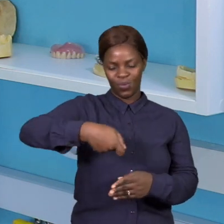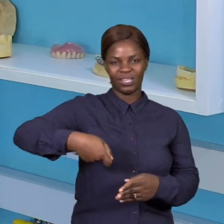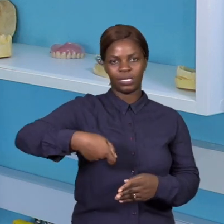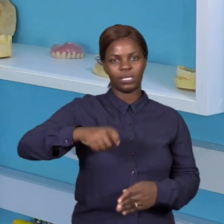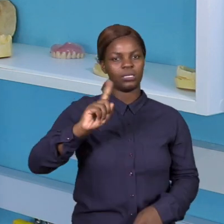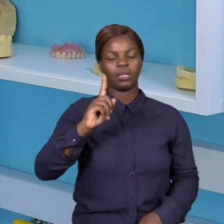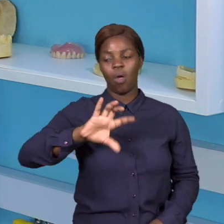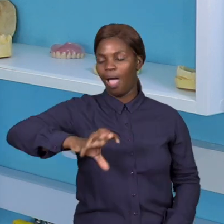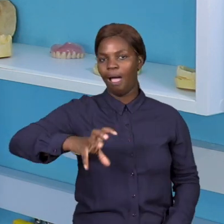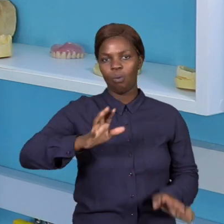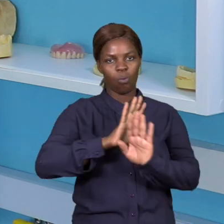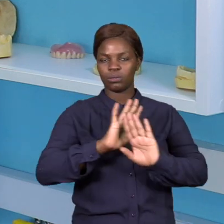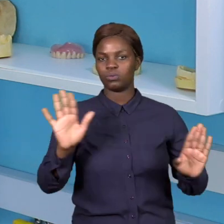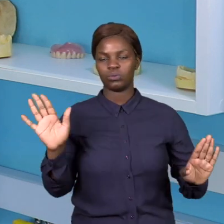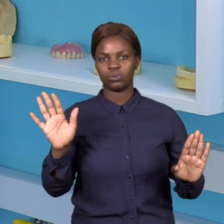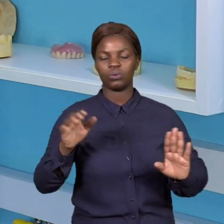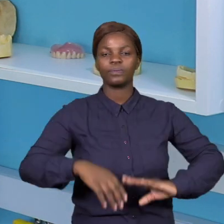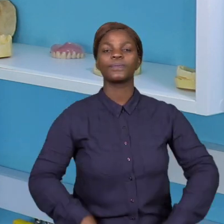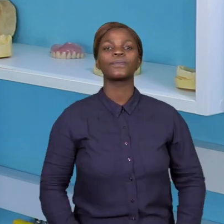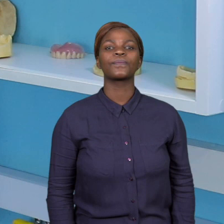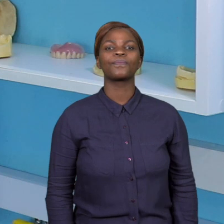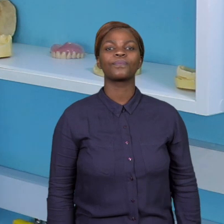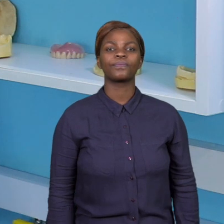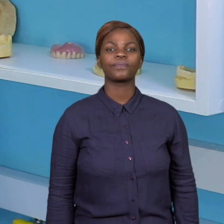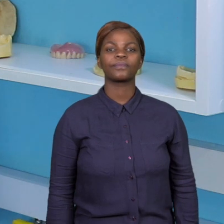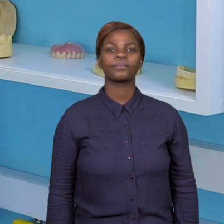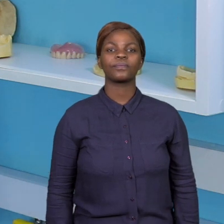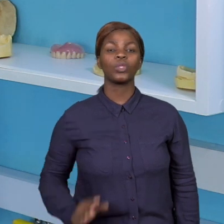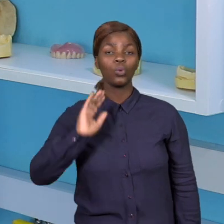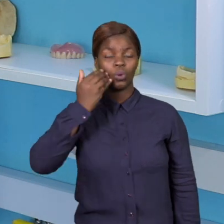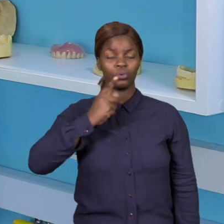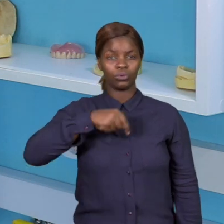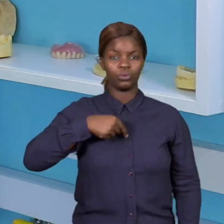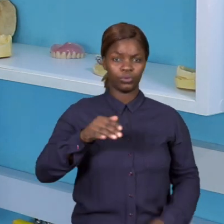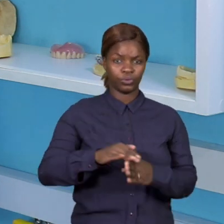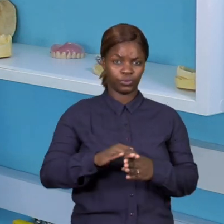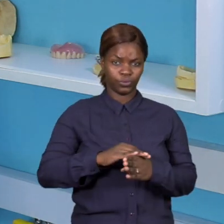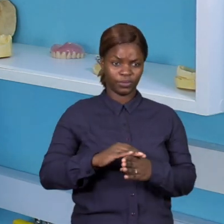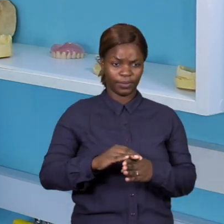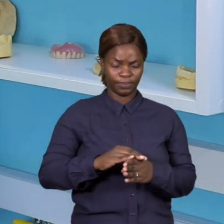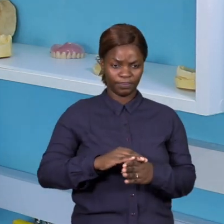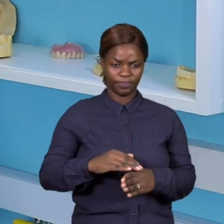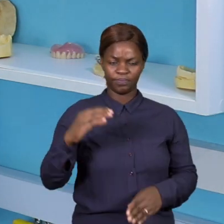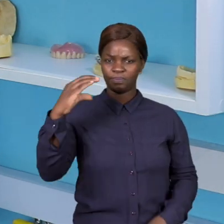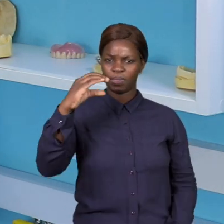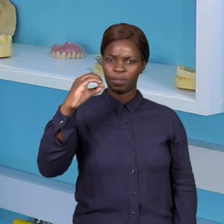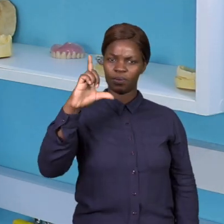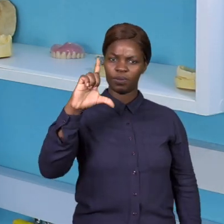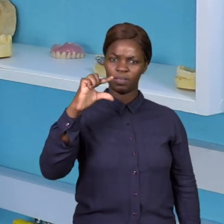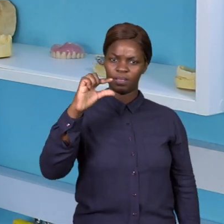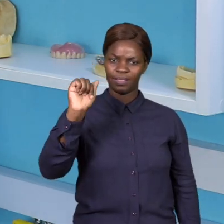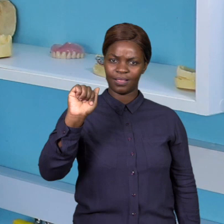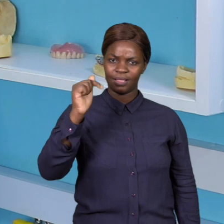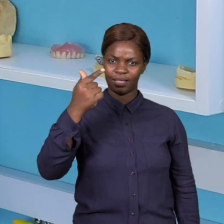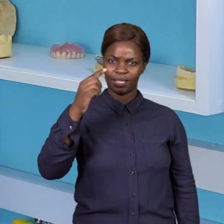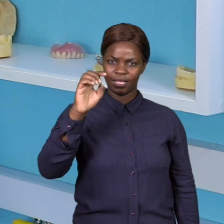as placas, os dentes de resina. Sendo assim, quando misturamos pasta dentífica com o composto de